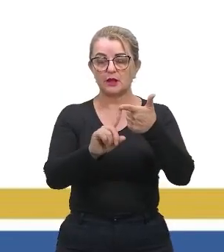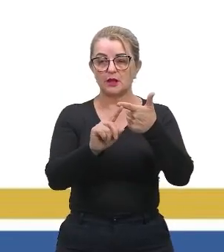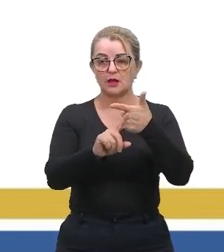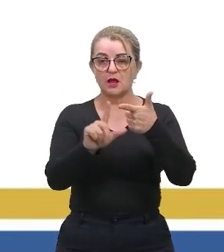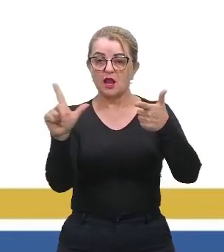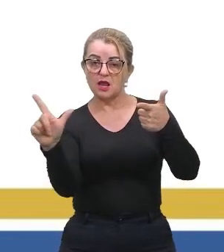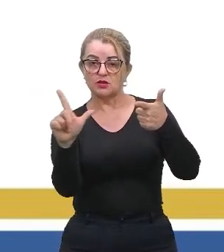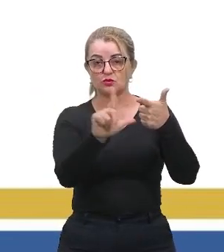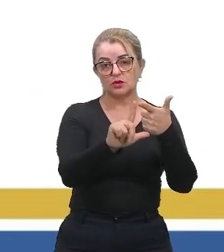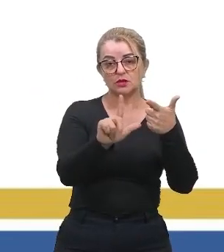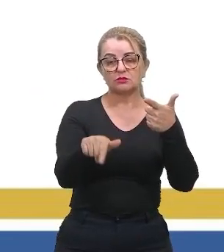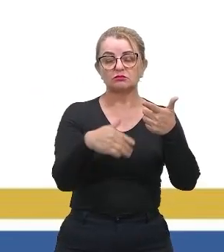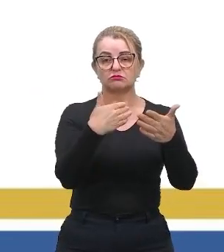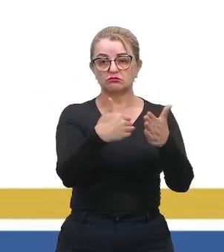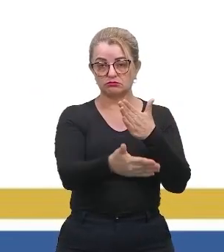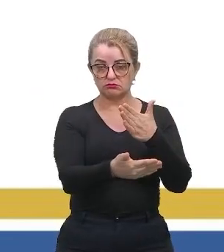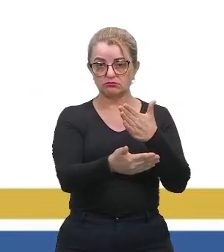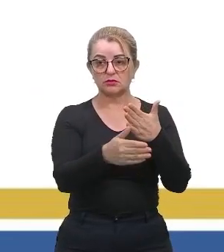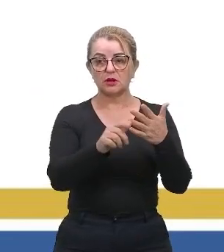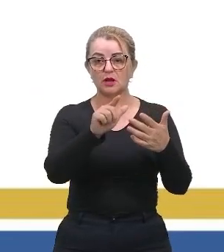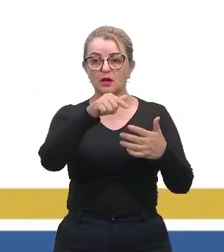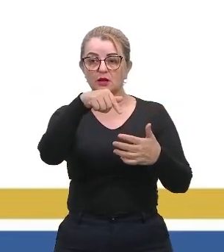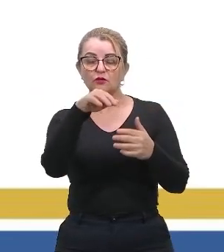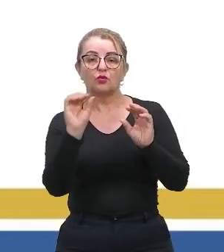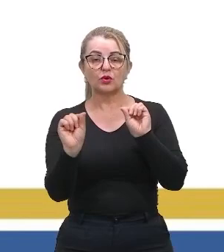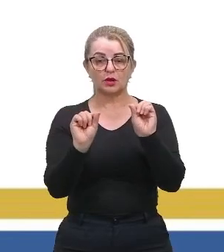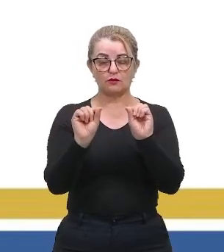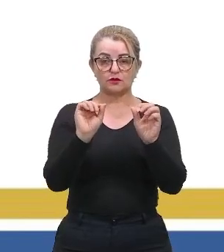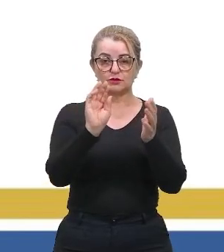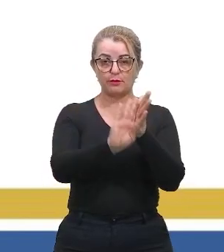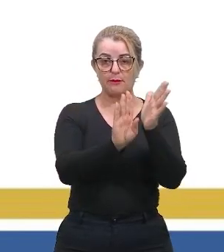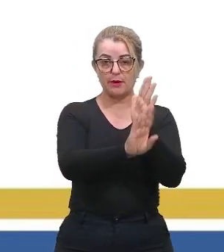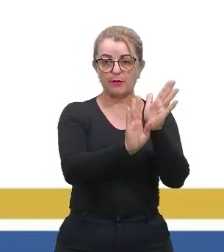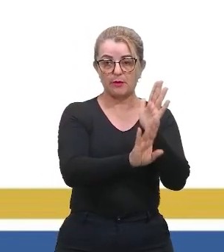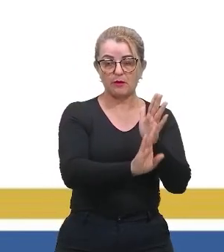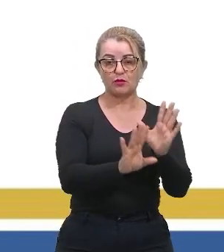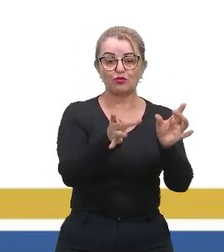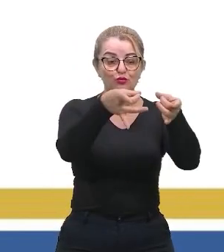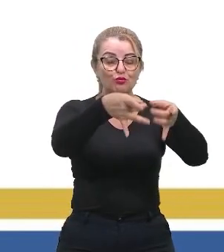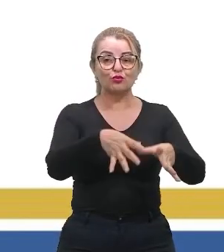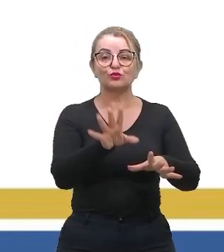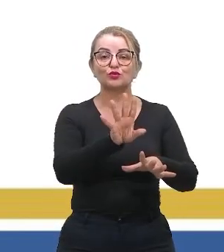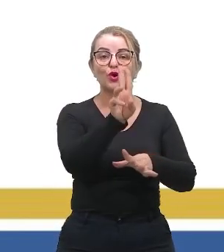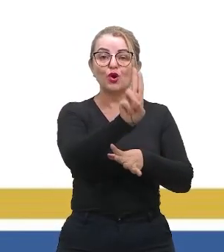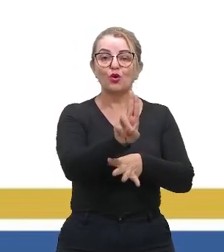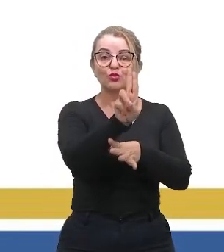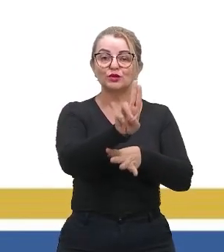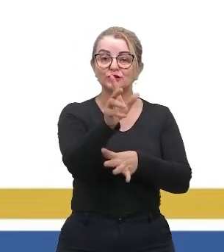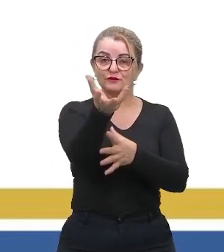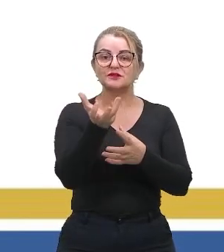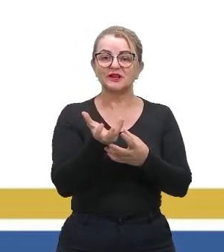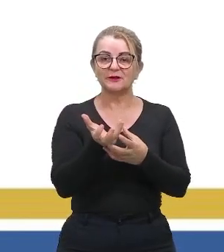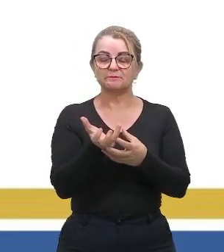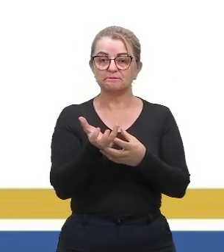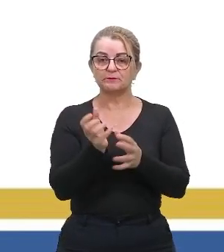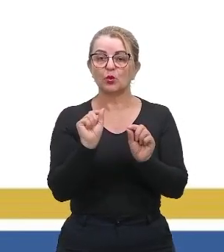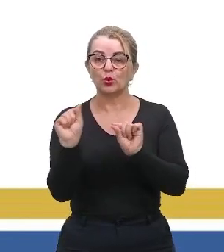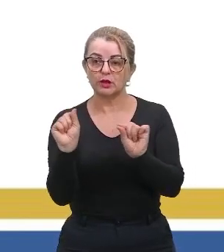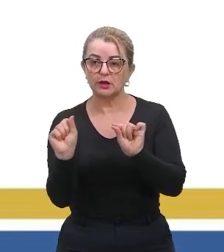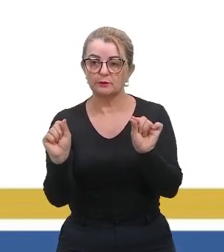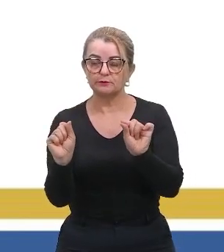Litro com litro, Kelvin com Kelvin, e você vai restar só a unidade que te interessa, que